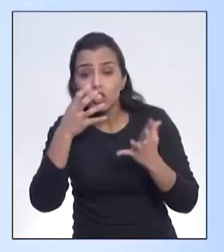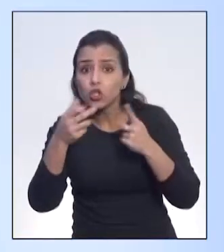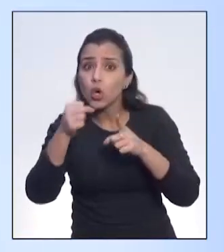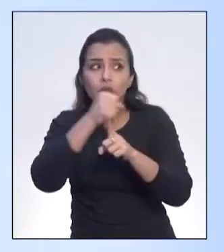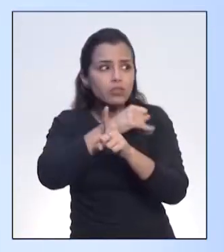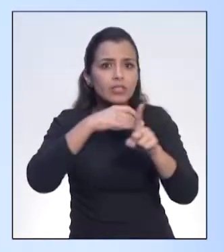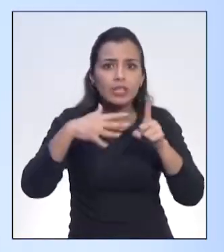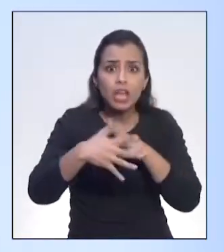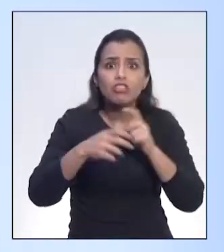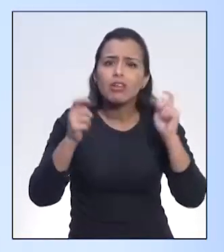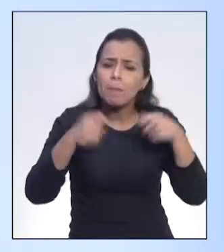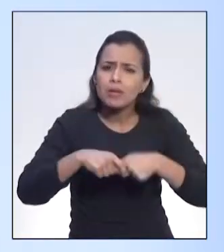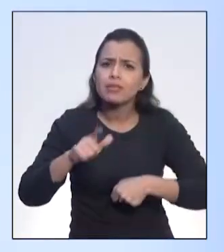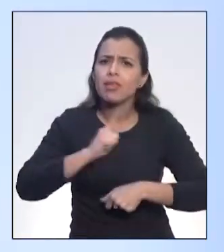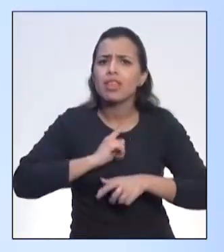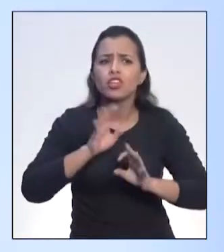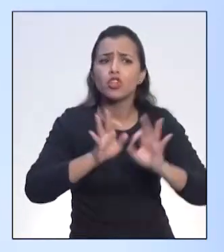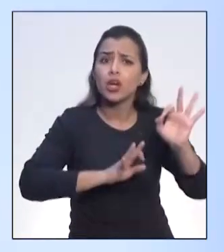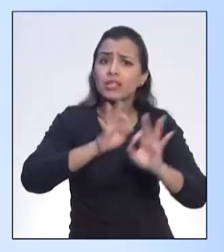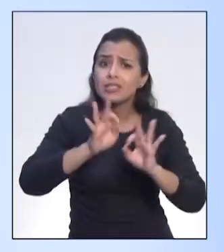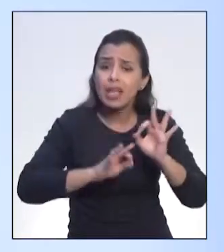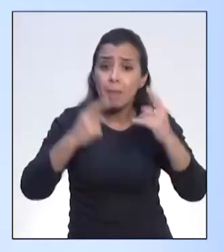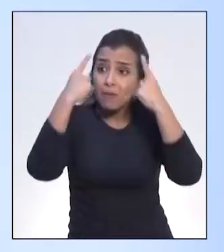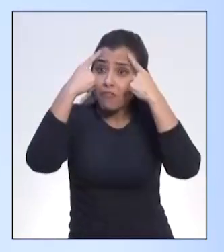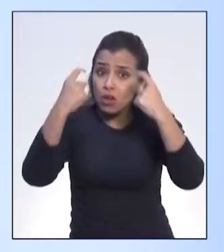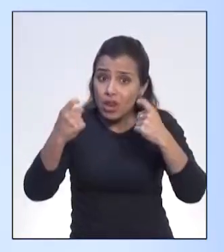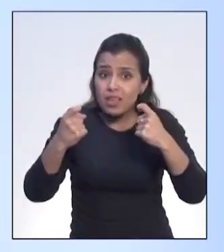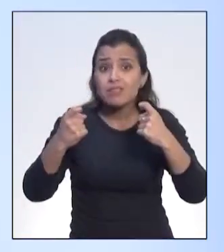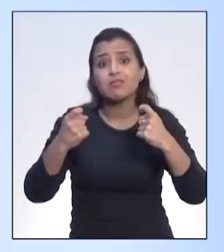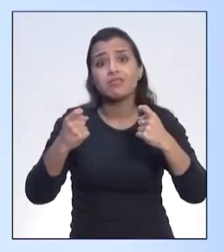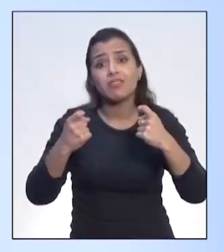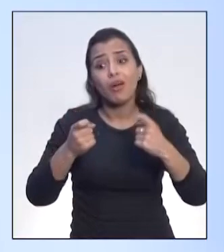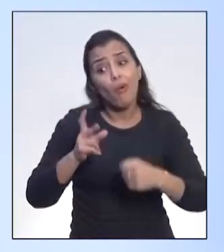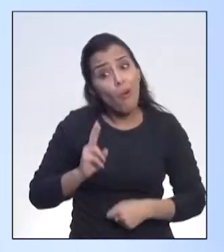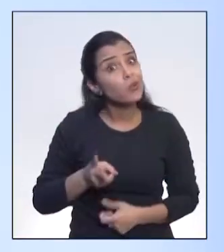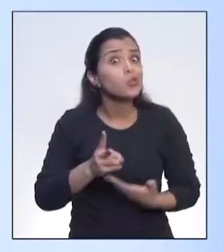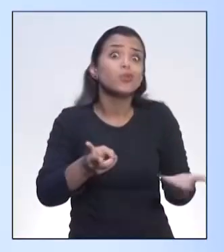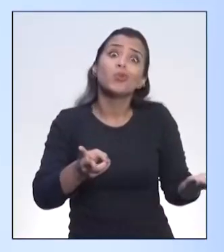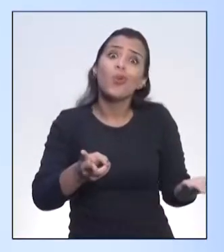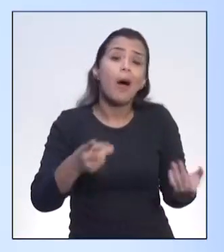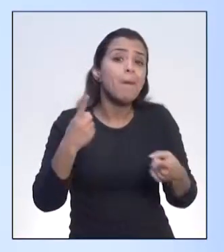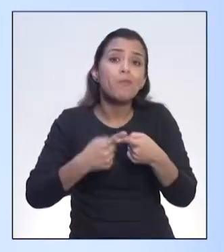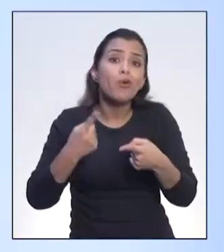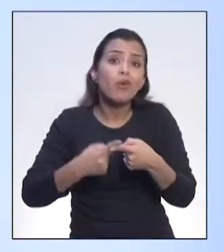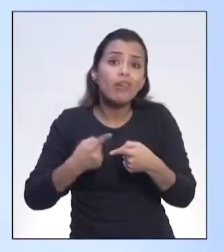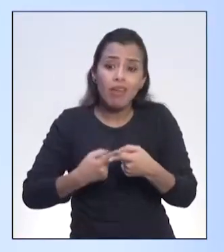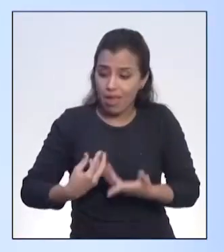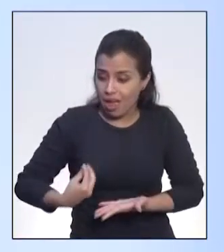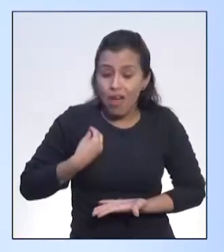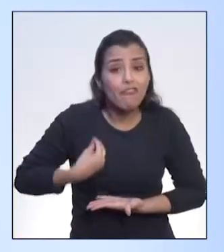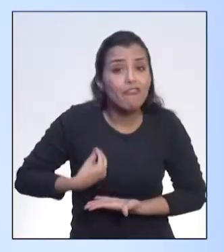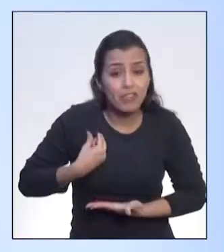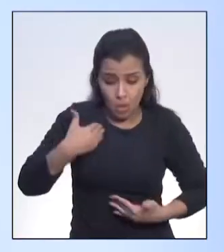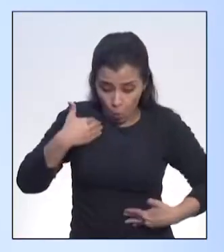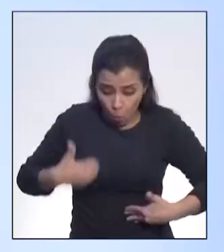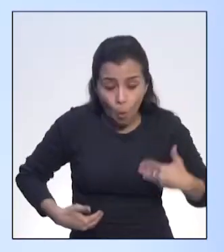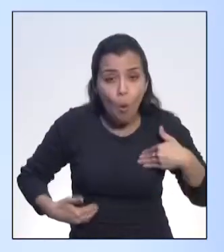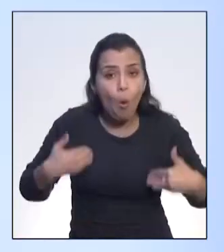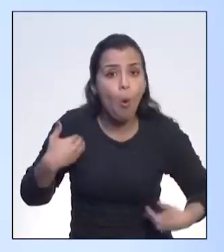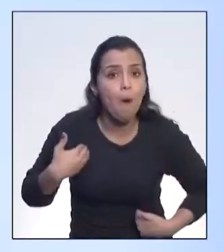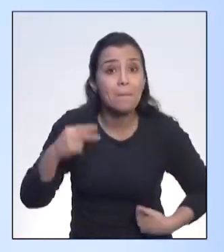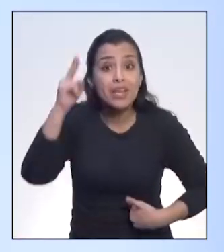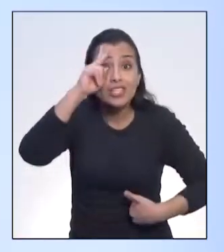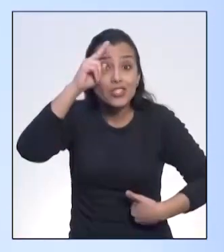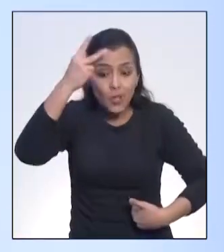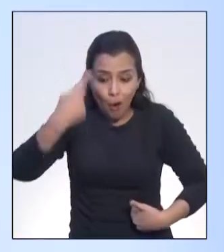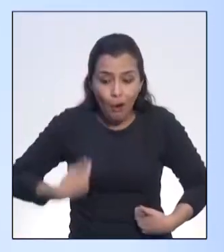se organizar para evitar que essas violências elas continuem. Porque é uma questão da vida, gente. É o corpo da gente, é a história da